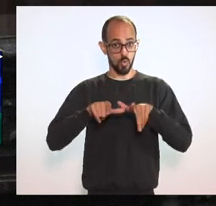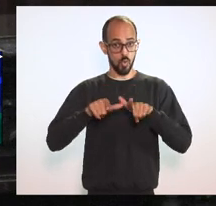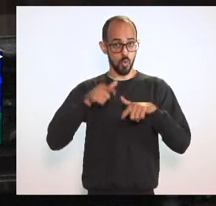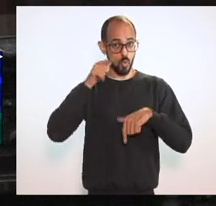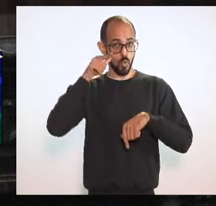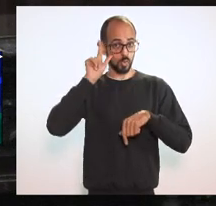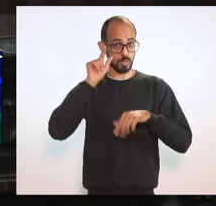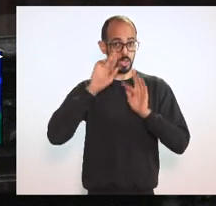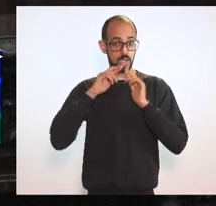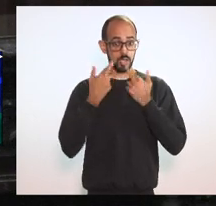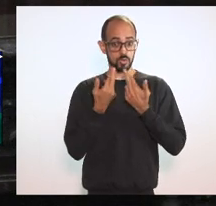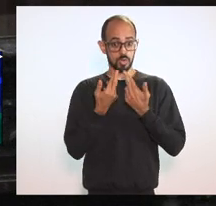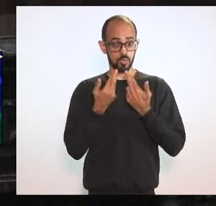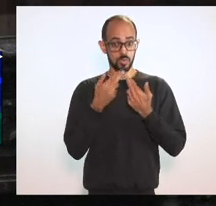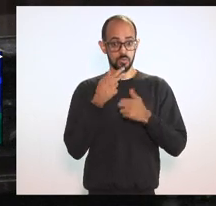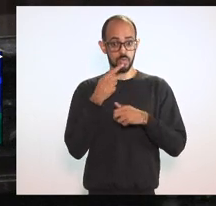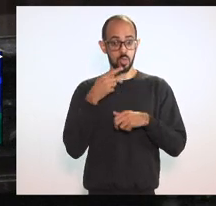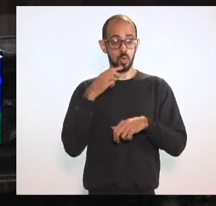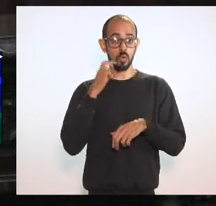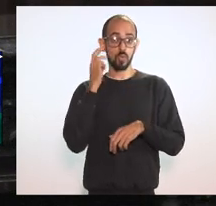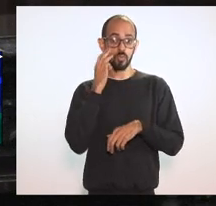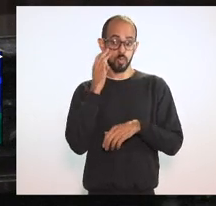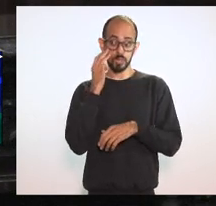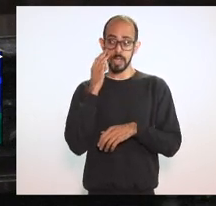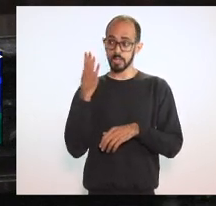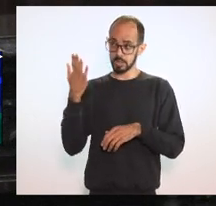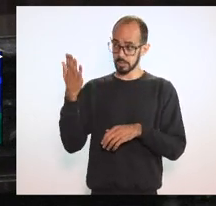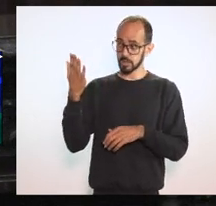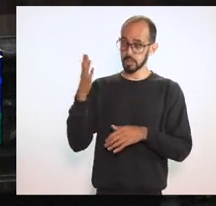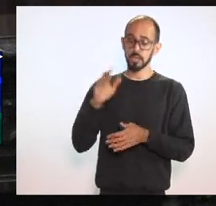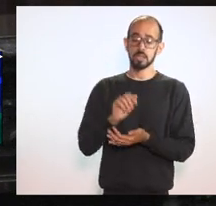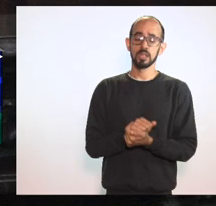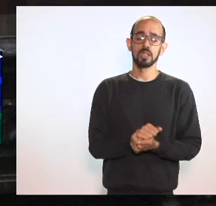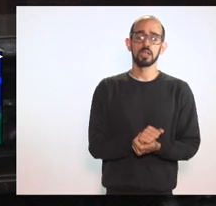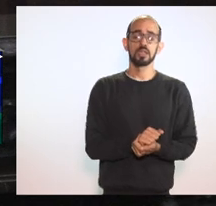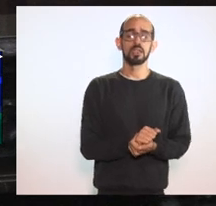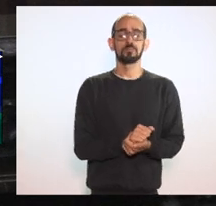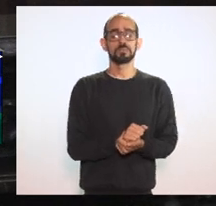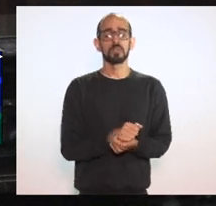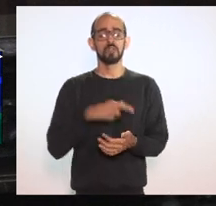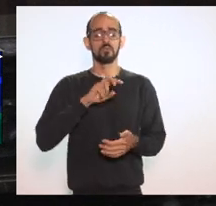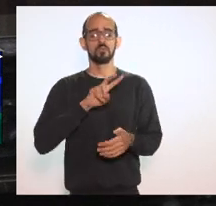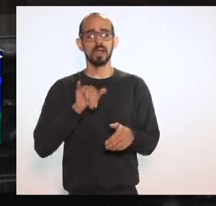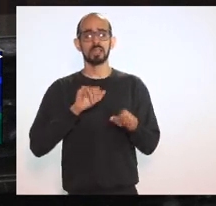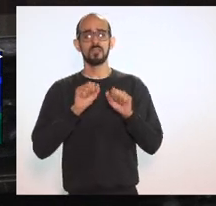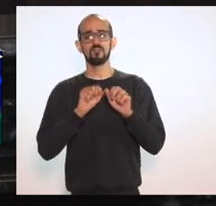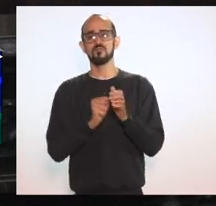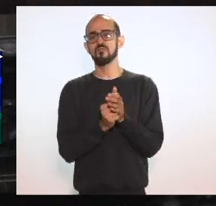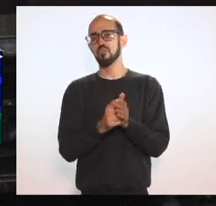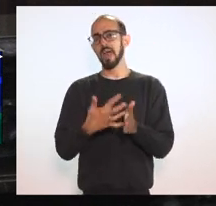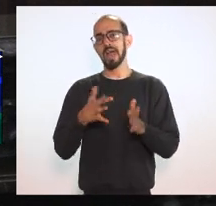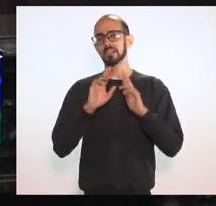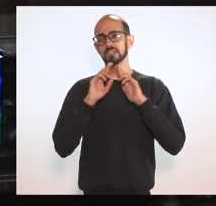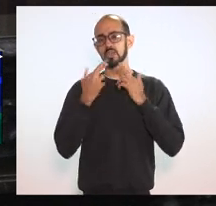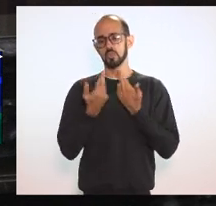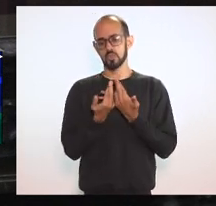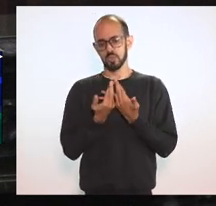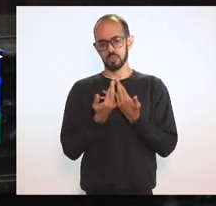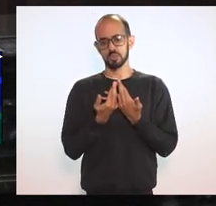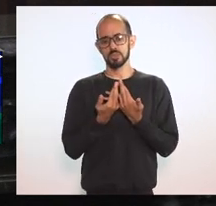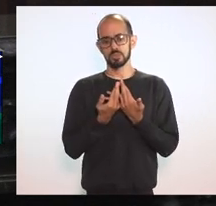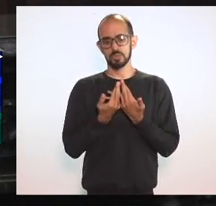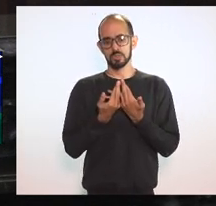hoje Deputado waldeck haveria uma reunião várias reuniões com se tudo der certo só dependendo da